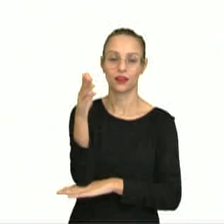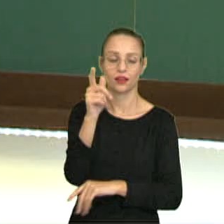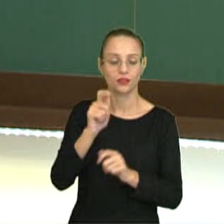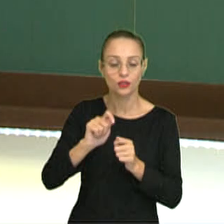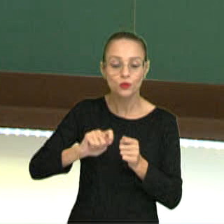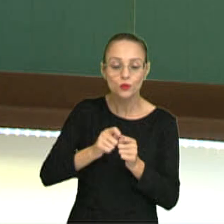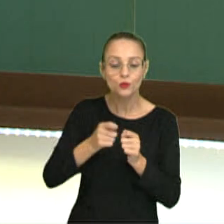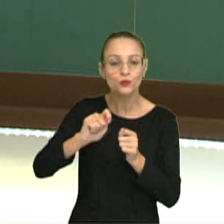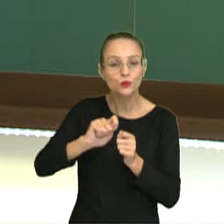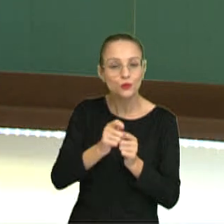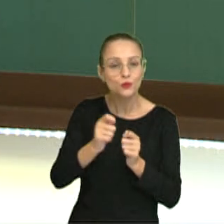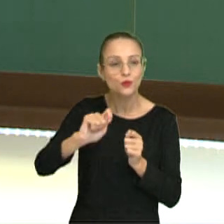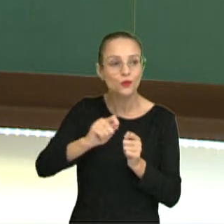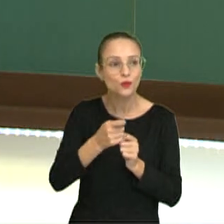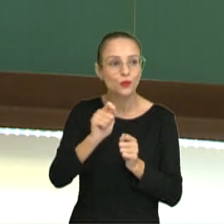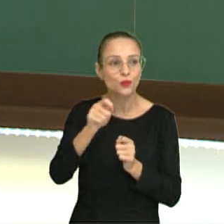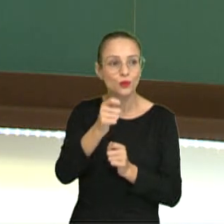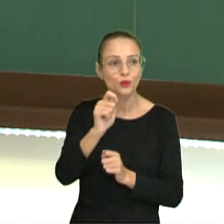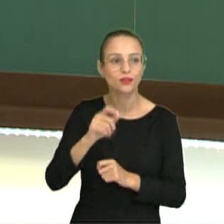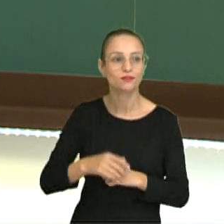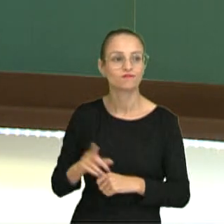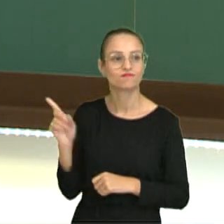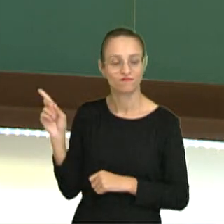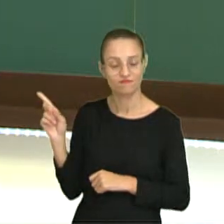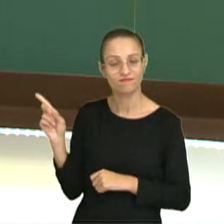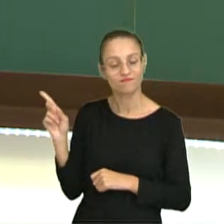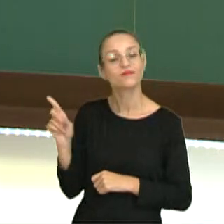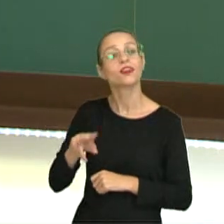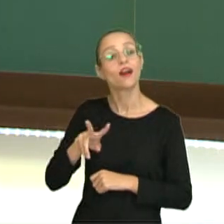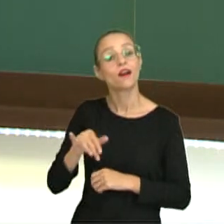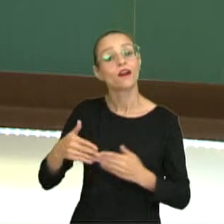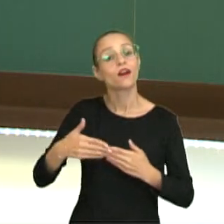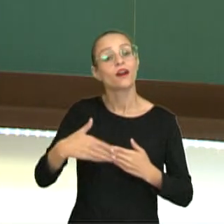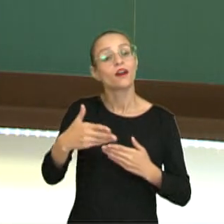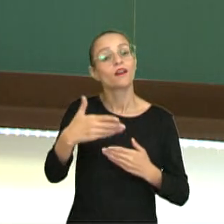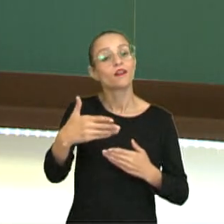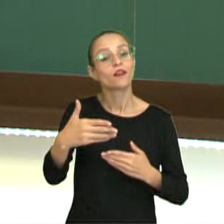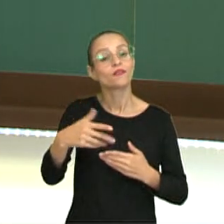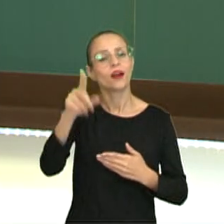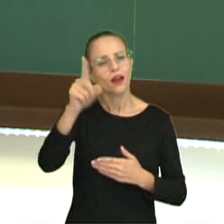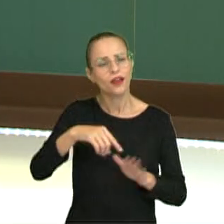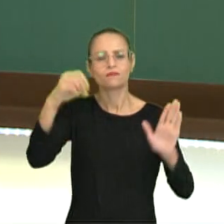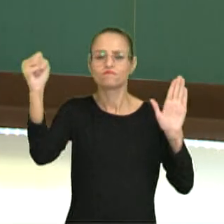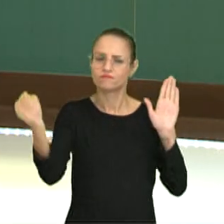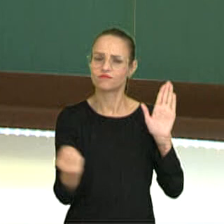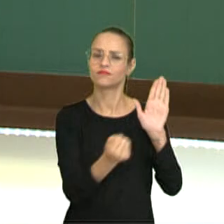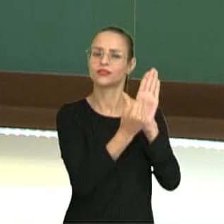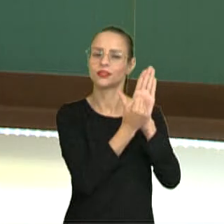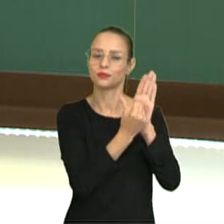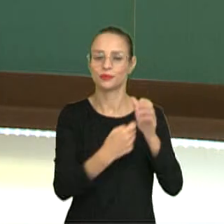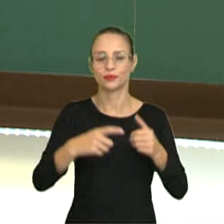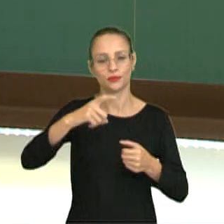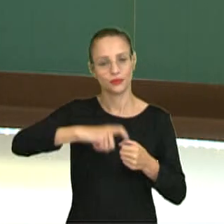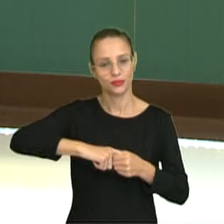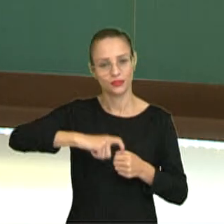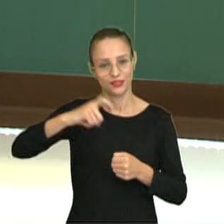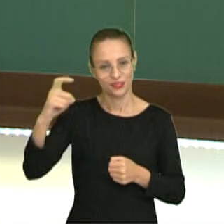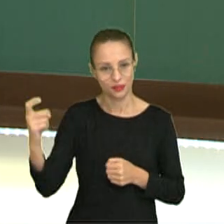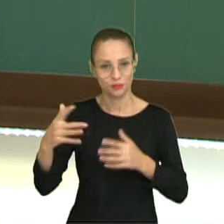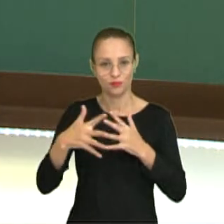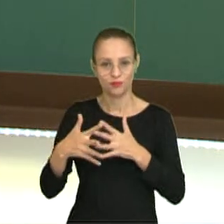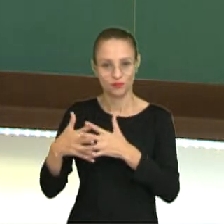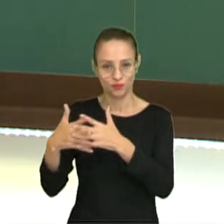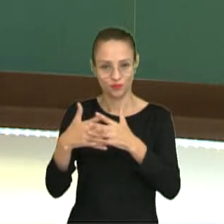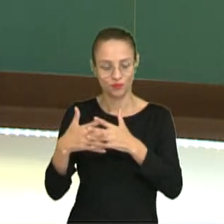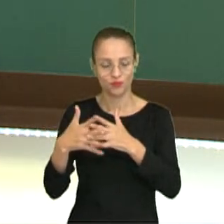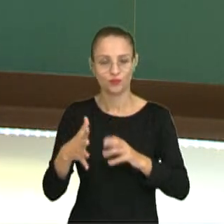costurada pelo Betsy Ross, né, costurada essa bandeira que vai ser o grande símbolo da independência desses Estados